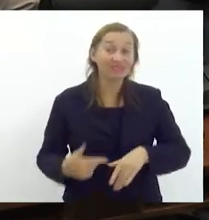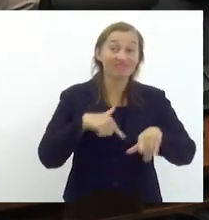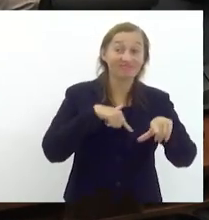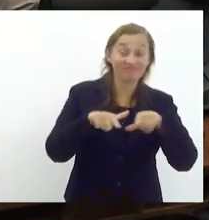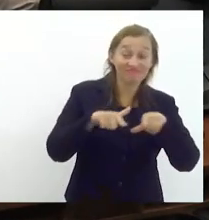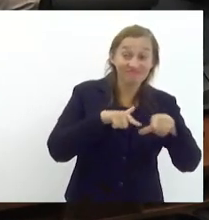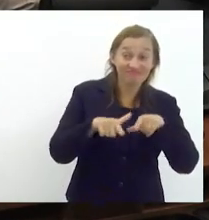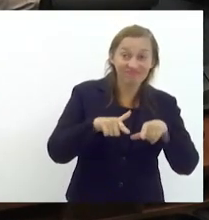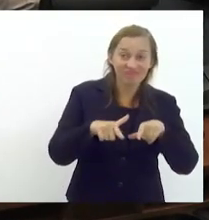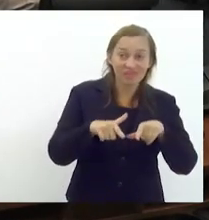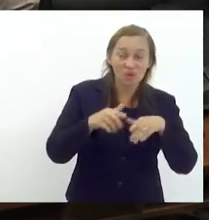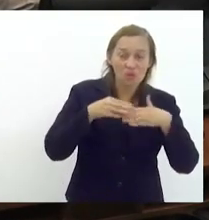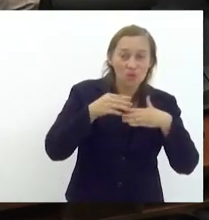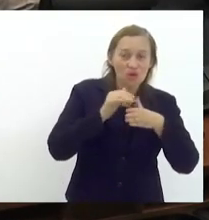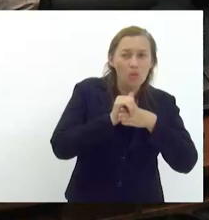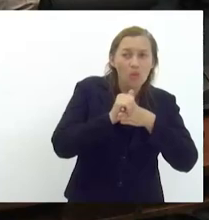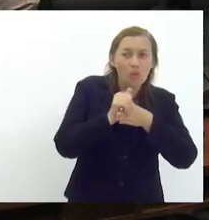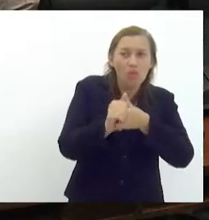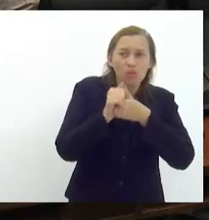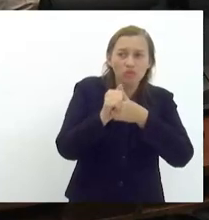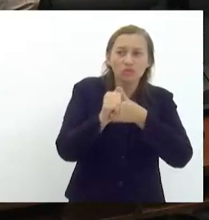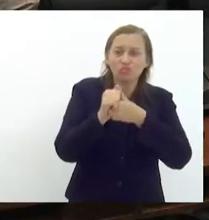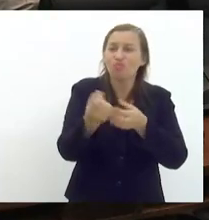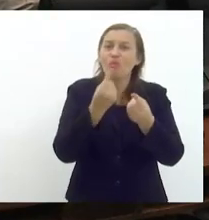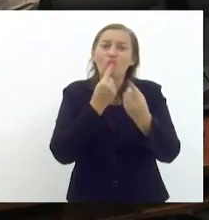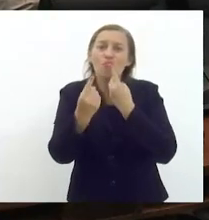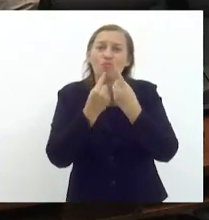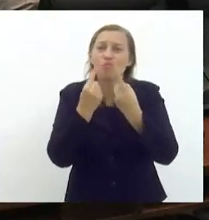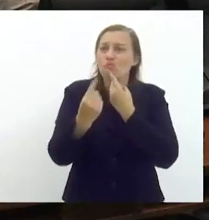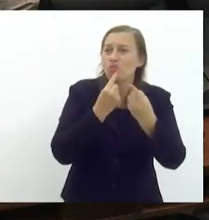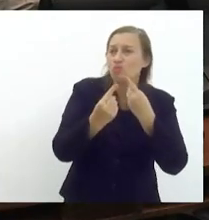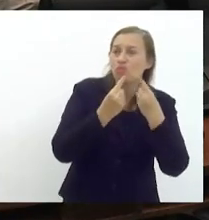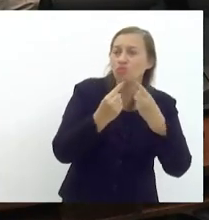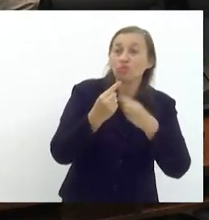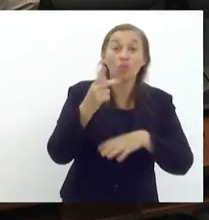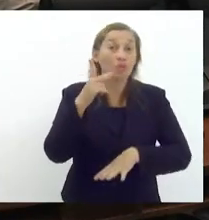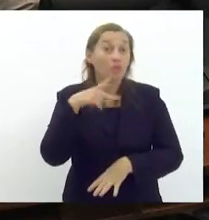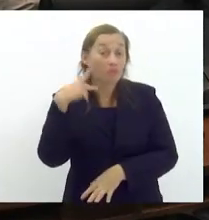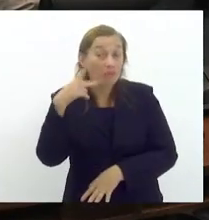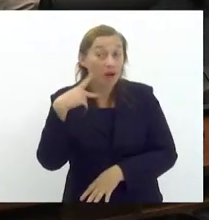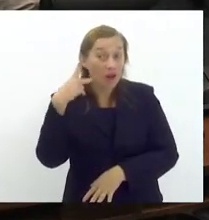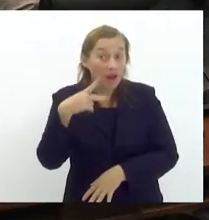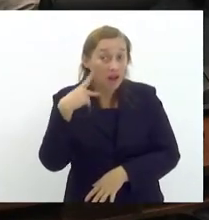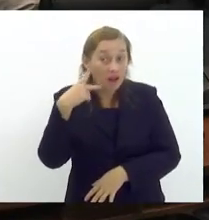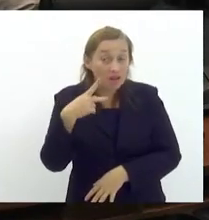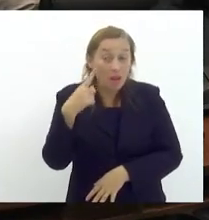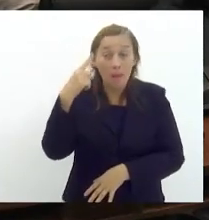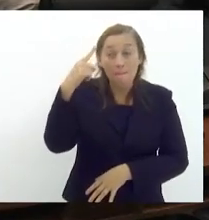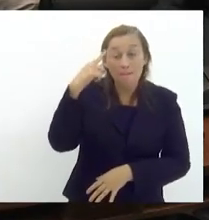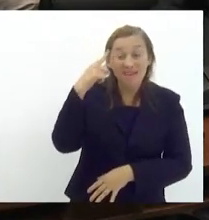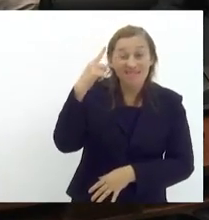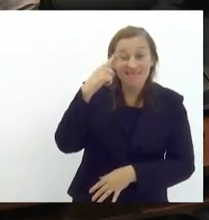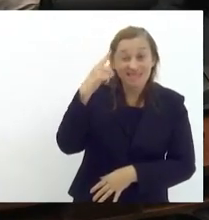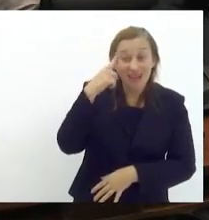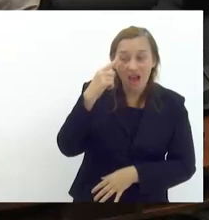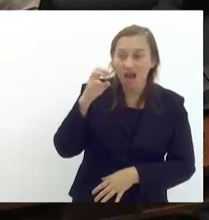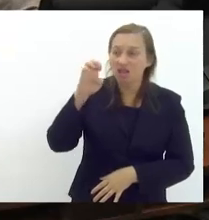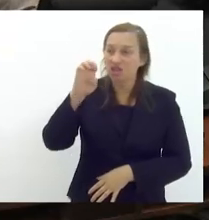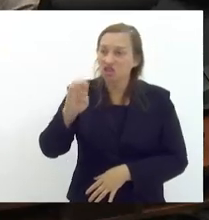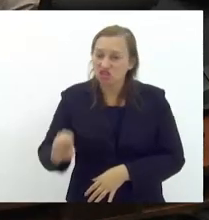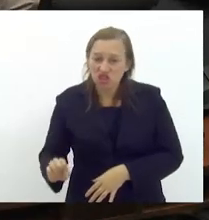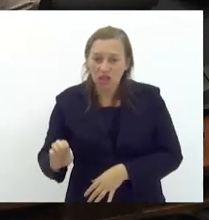exercício que conduziu esse diálogo entre Parlamento sem pensar direita esquerda